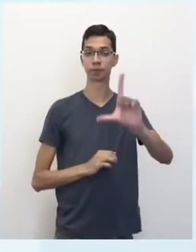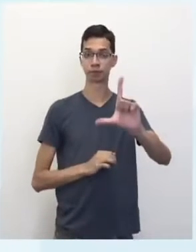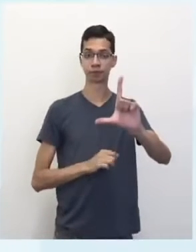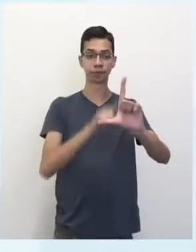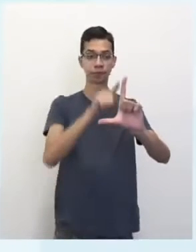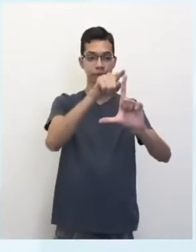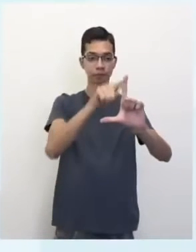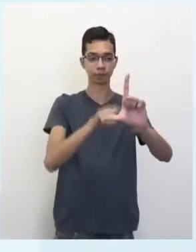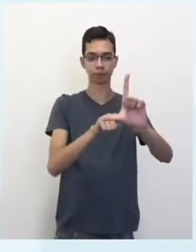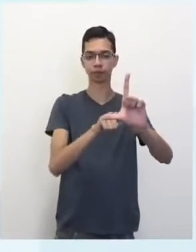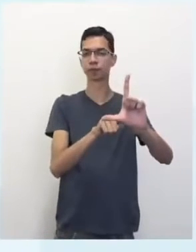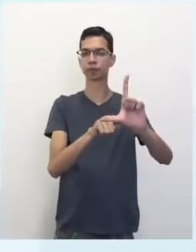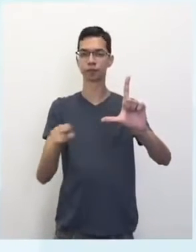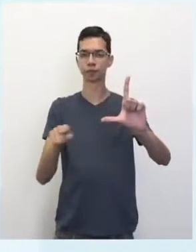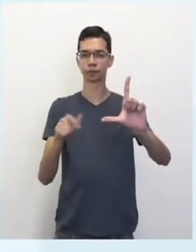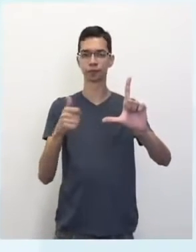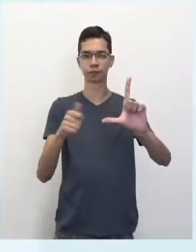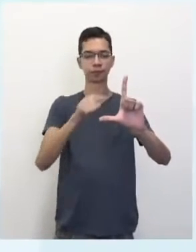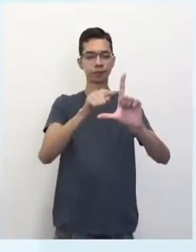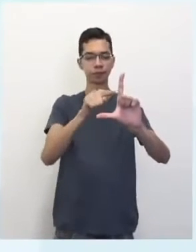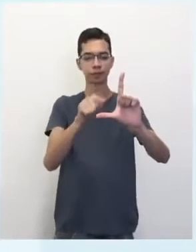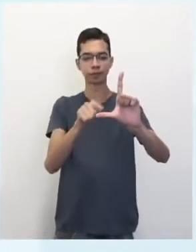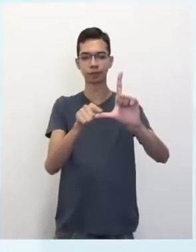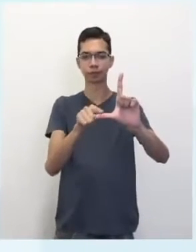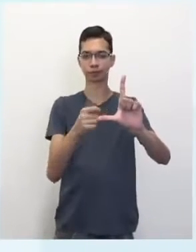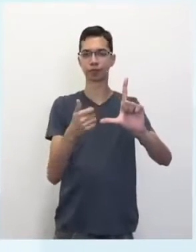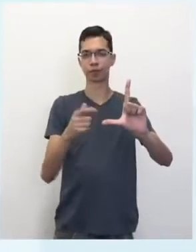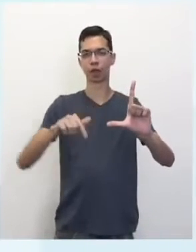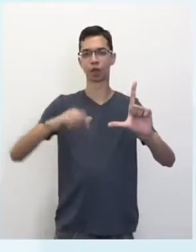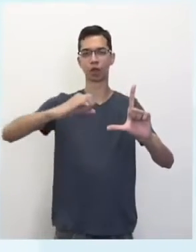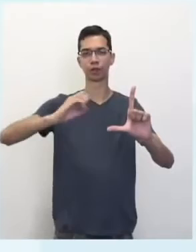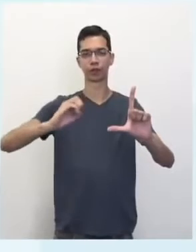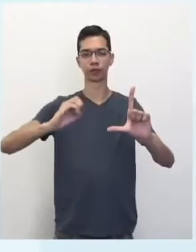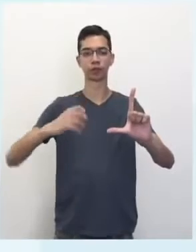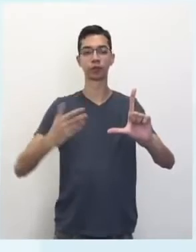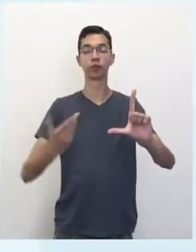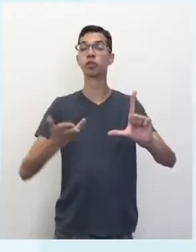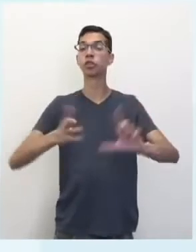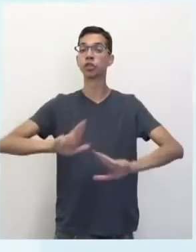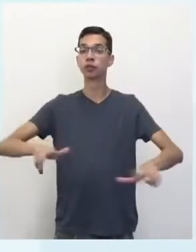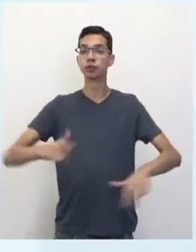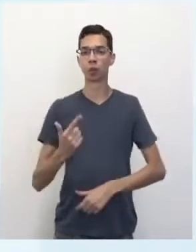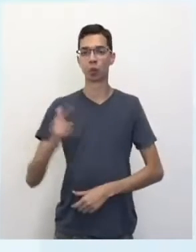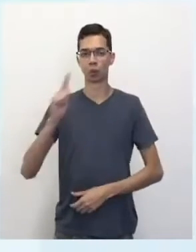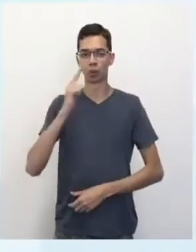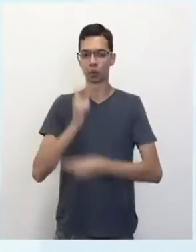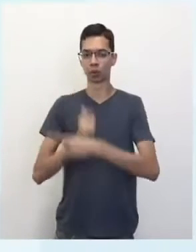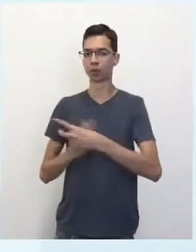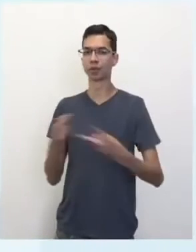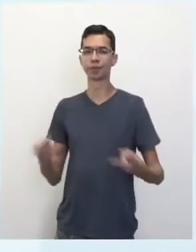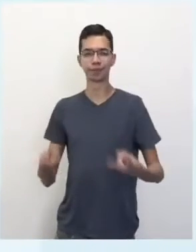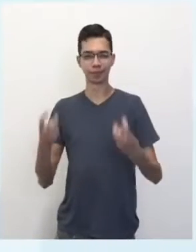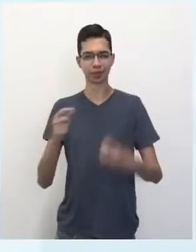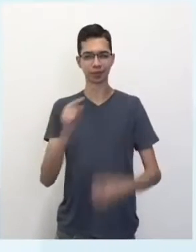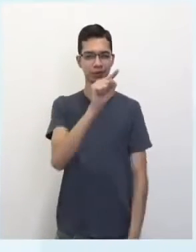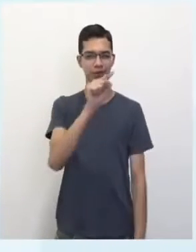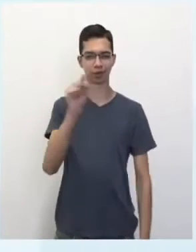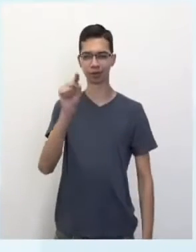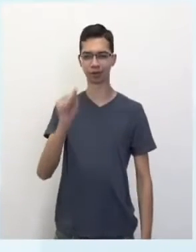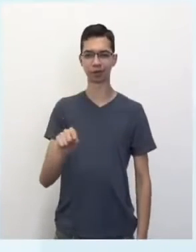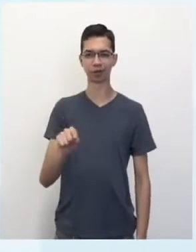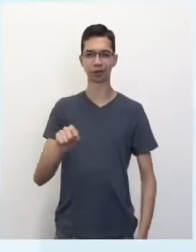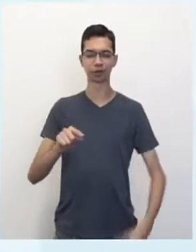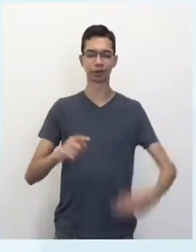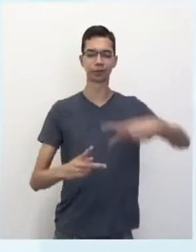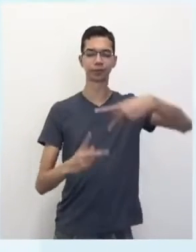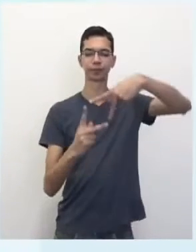ângulo reto. A representação diferente de outros, né? Esse quadradinho aqui, né? Esse quadradinho ali,